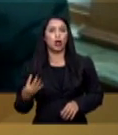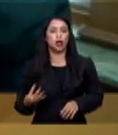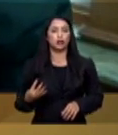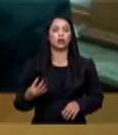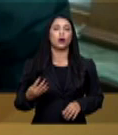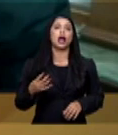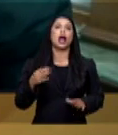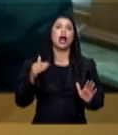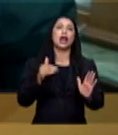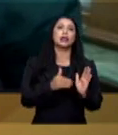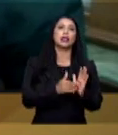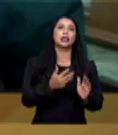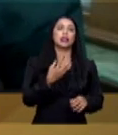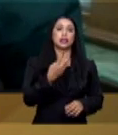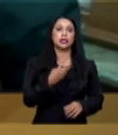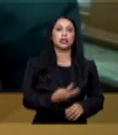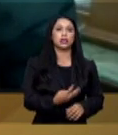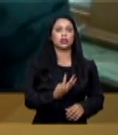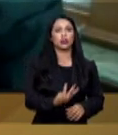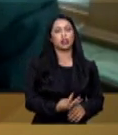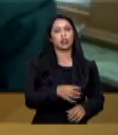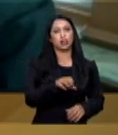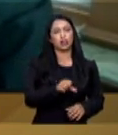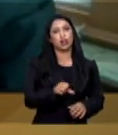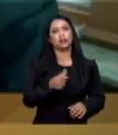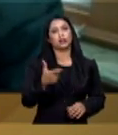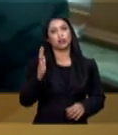349 de 2005, a